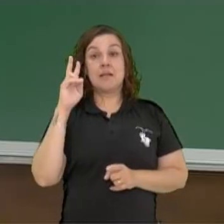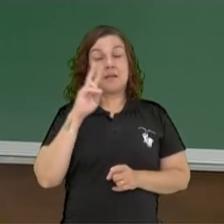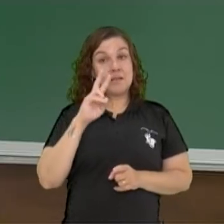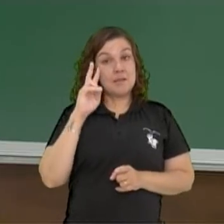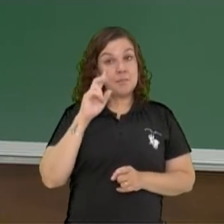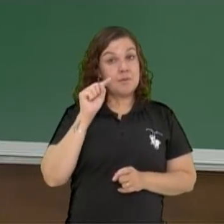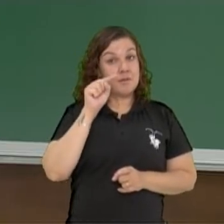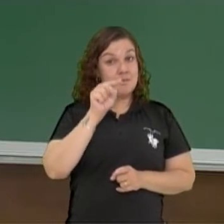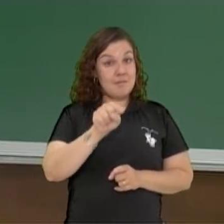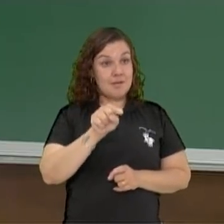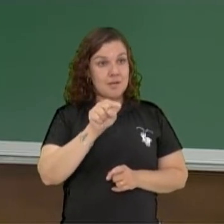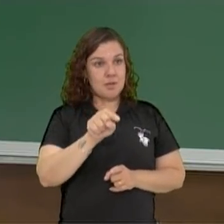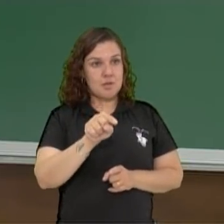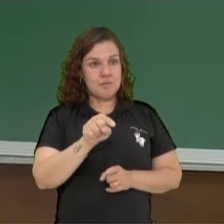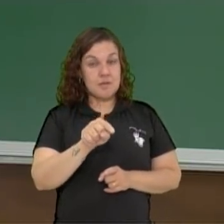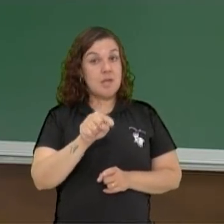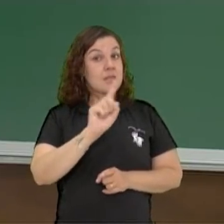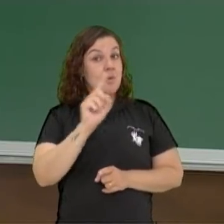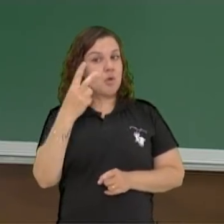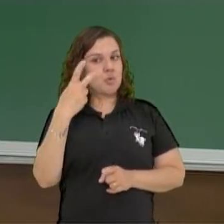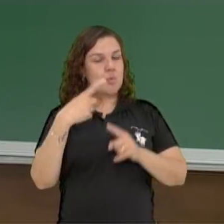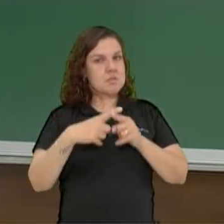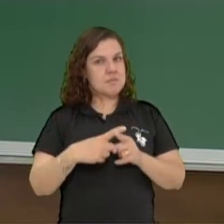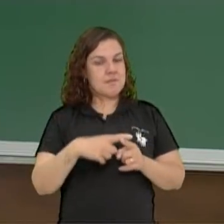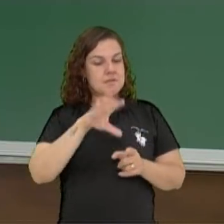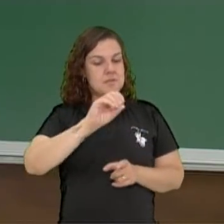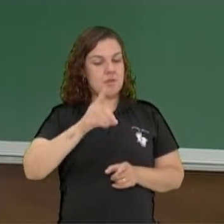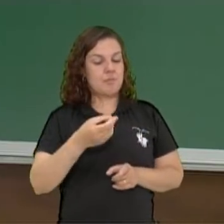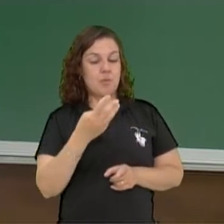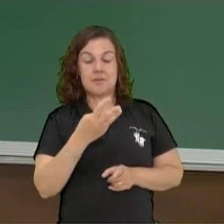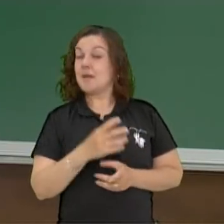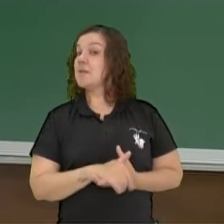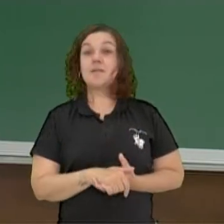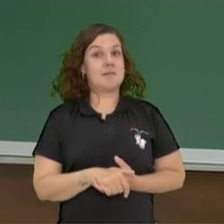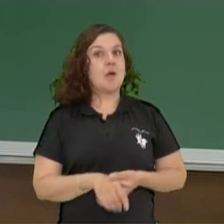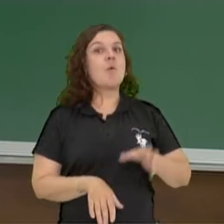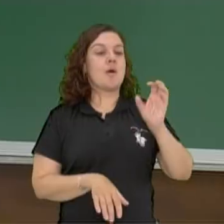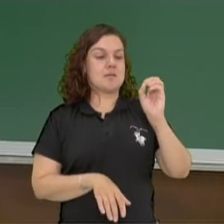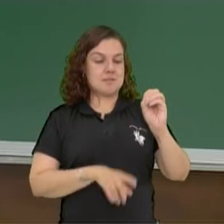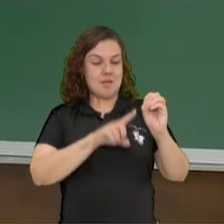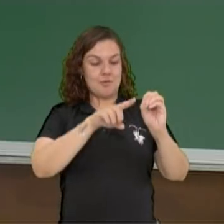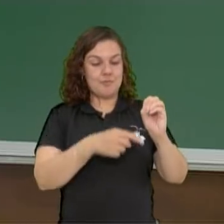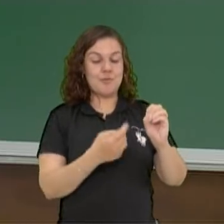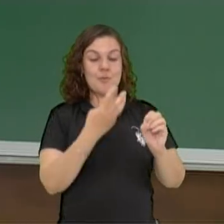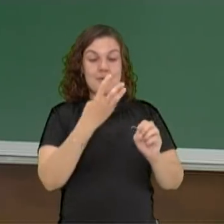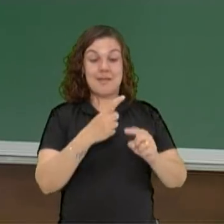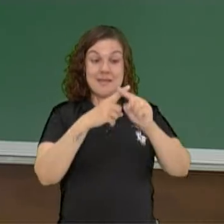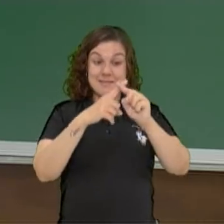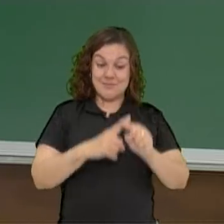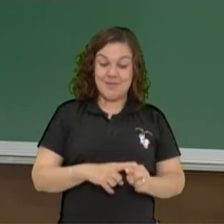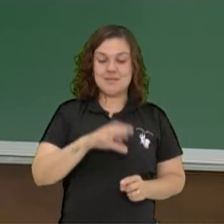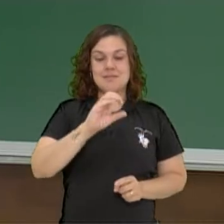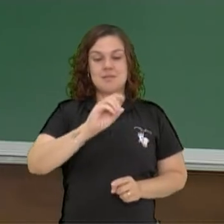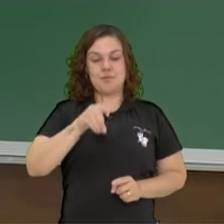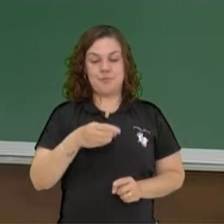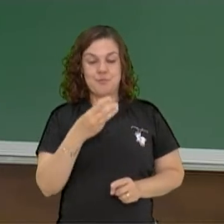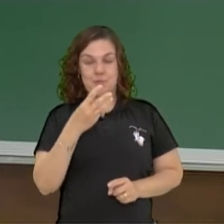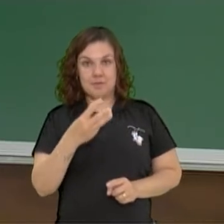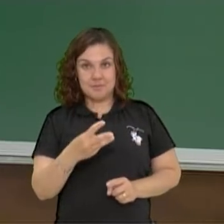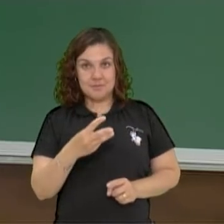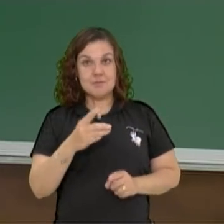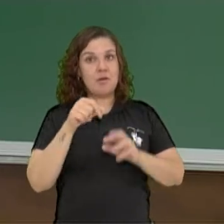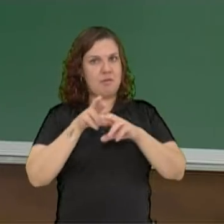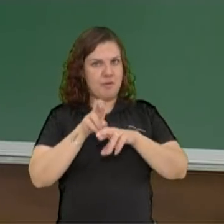muito importante, não é 2 vezes 0,3. É 0,3 vezes 0,3. Tem